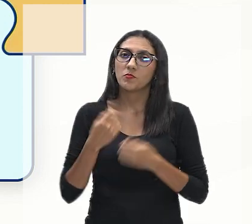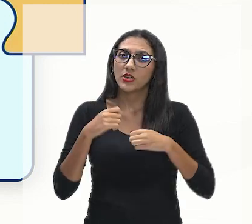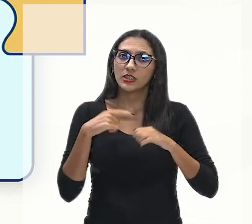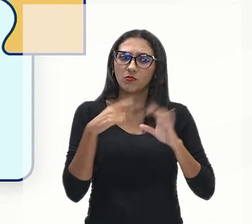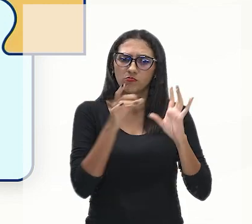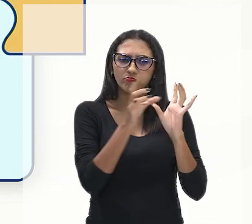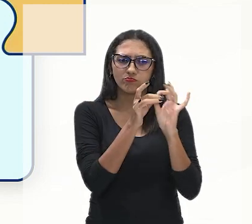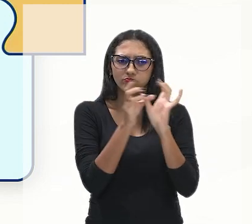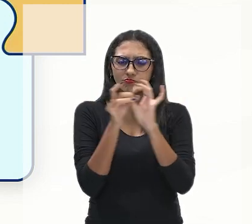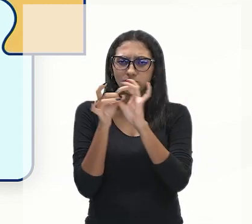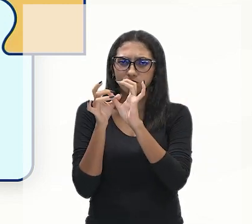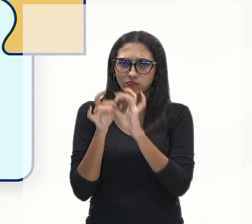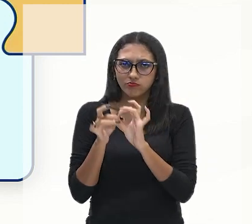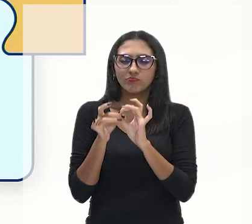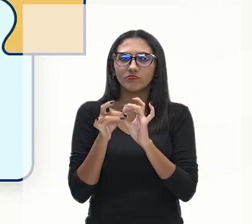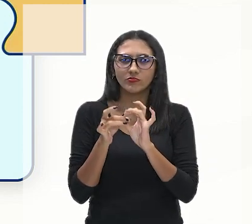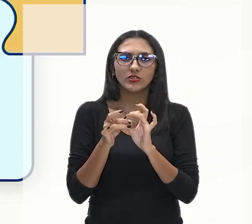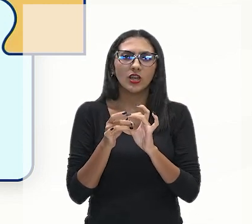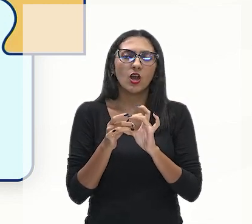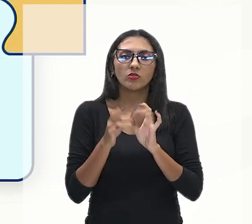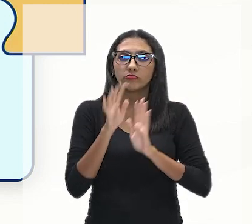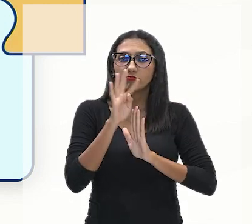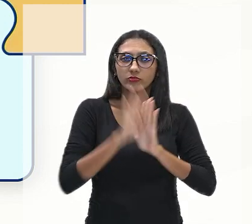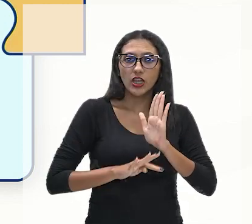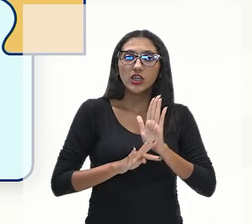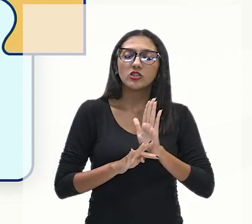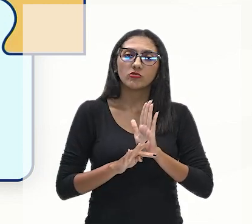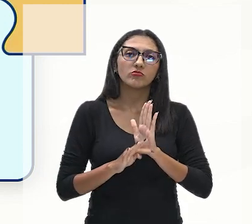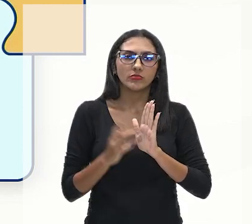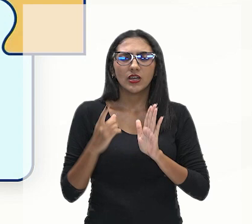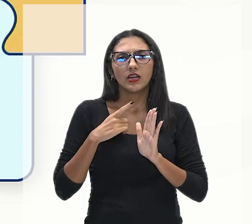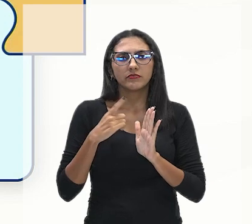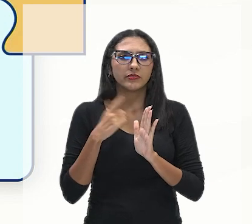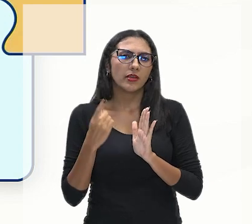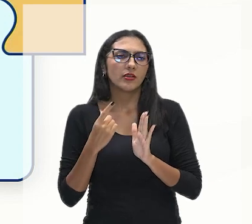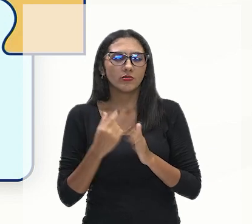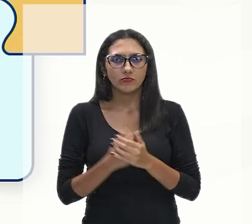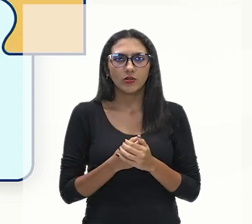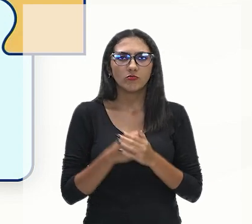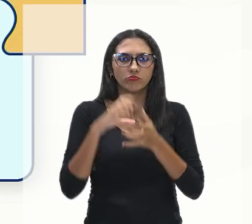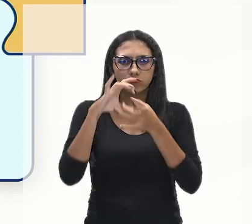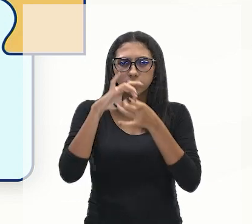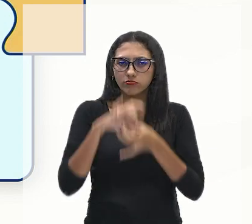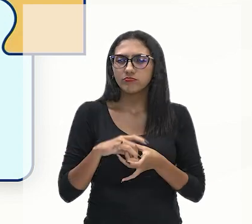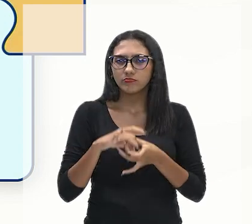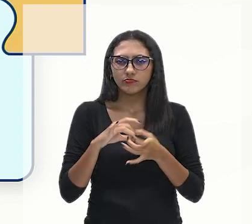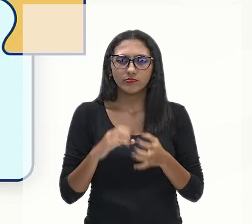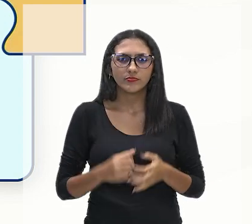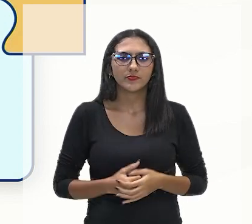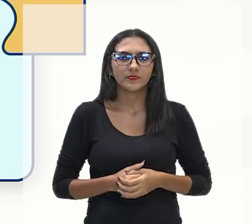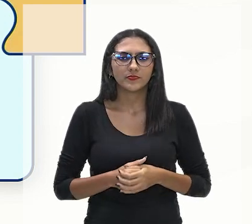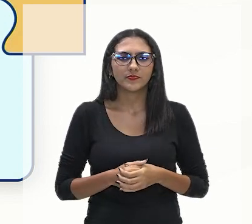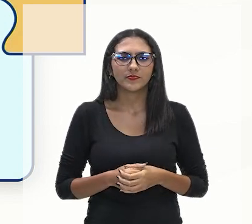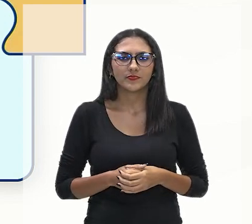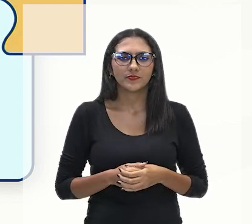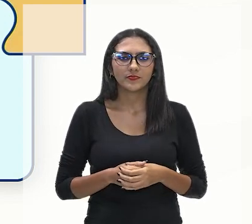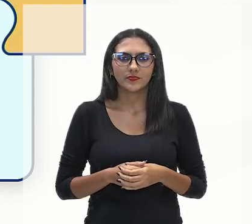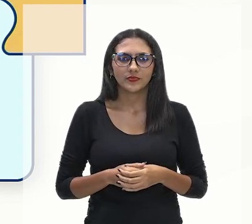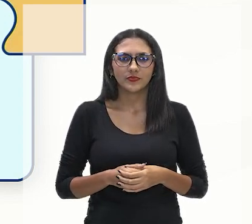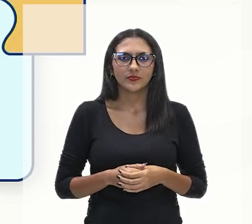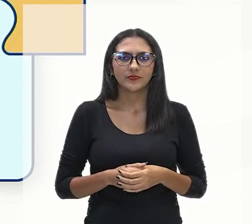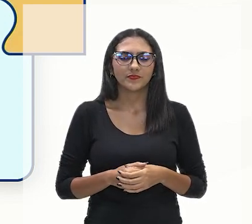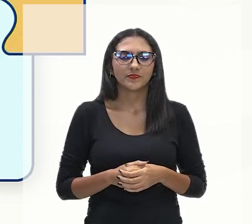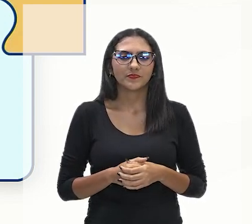para que o texto possa fazer sentido, né? Eu coloquei aqui o meaning, o sentido do texto. Muitas